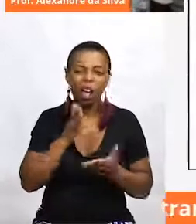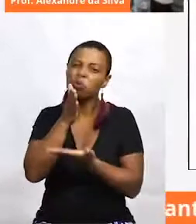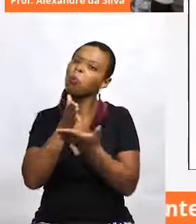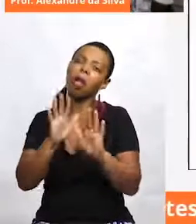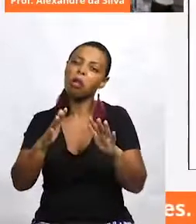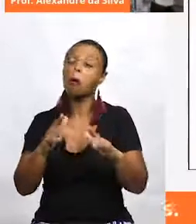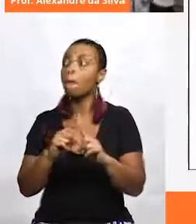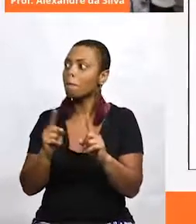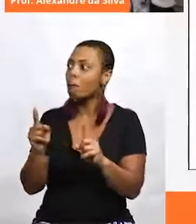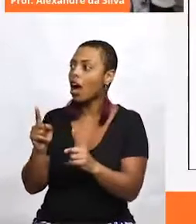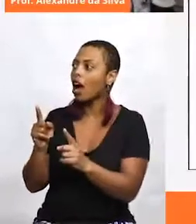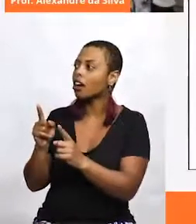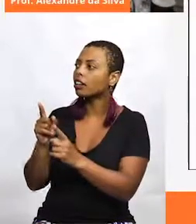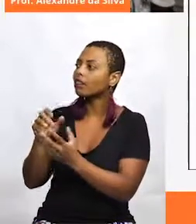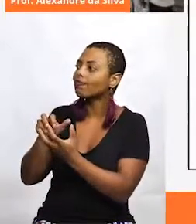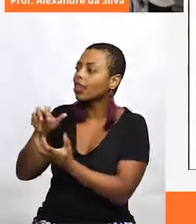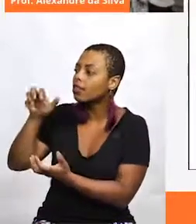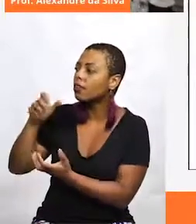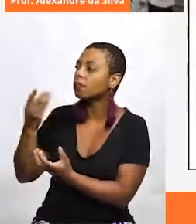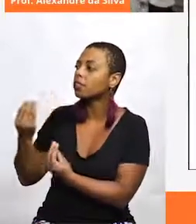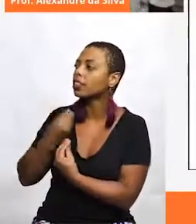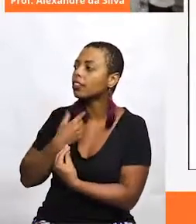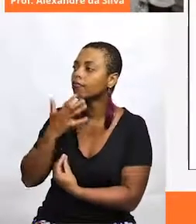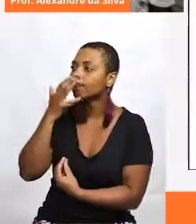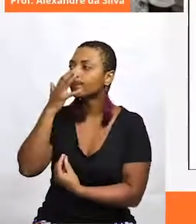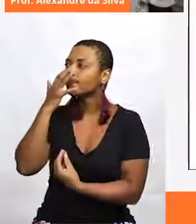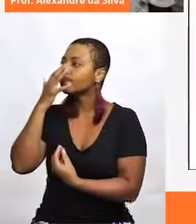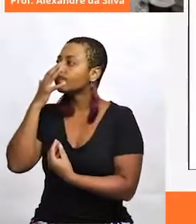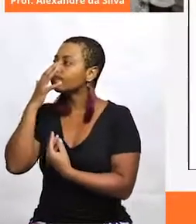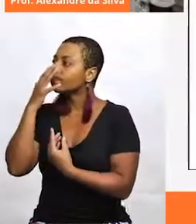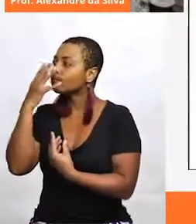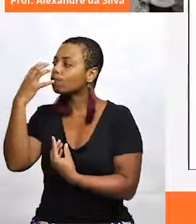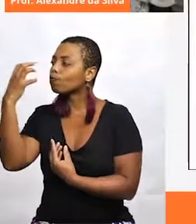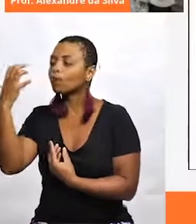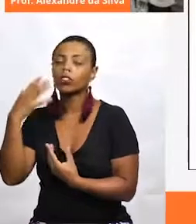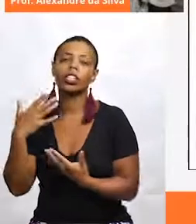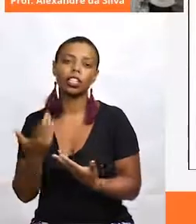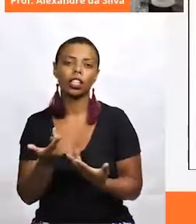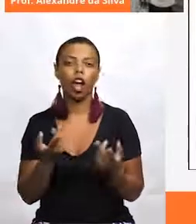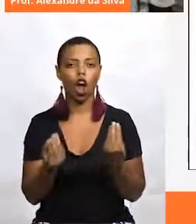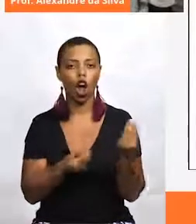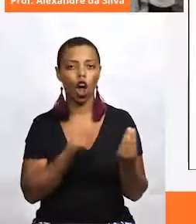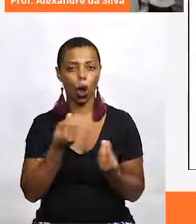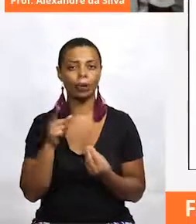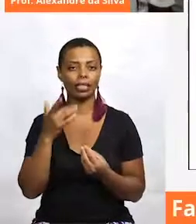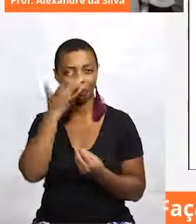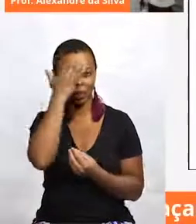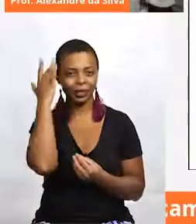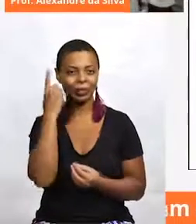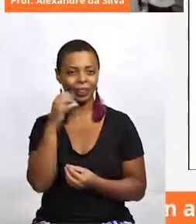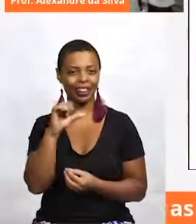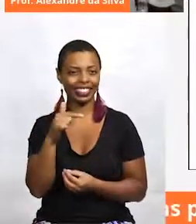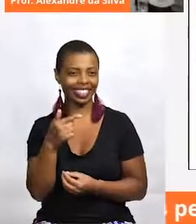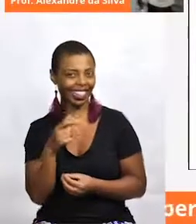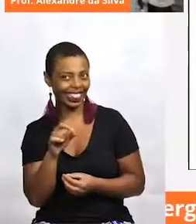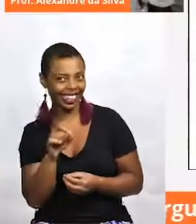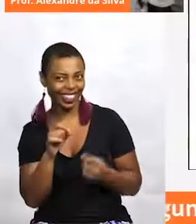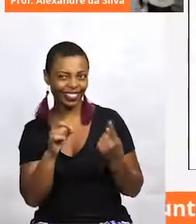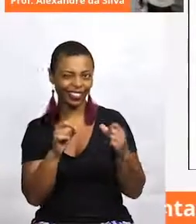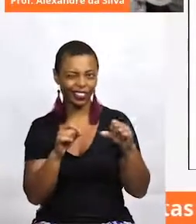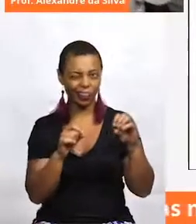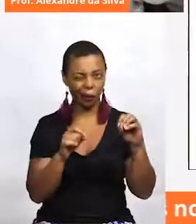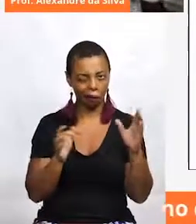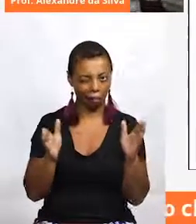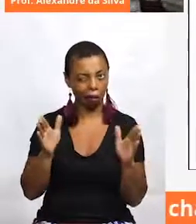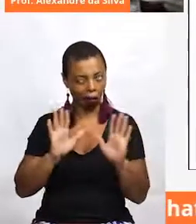importante. E com essas releituras, como a Adriana mesmo disse, que para quem é de 70, 80, vamos parar por aí, né, Adriana, para não